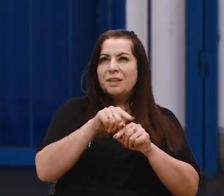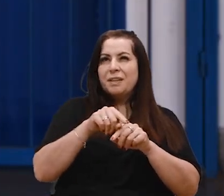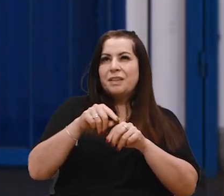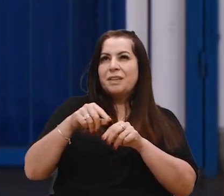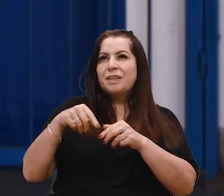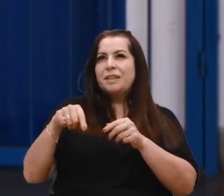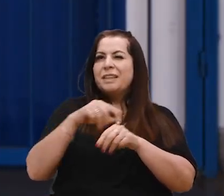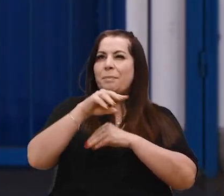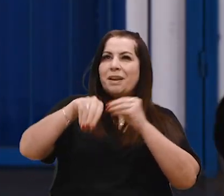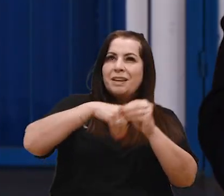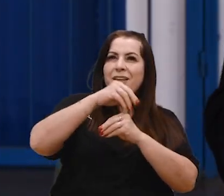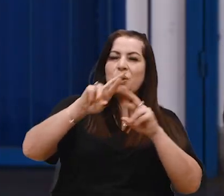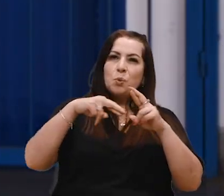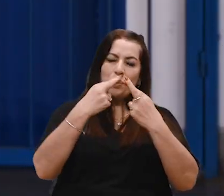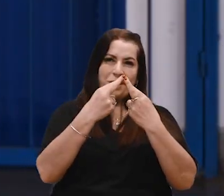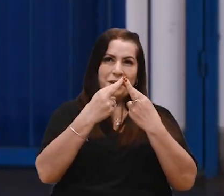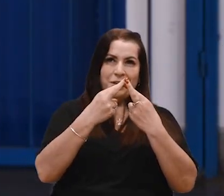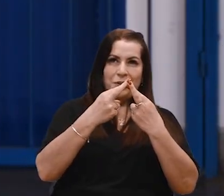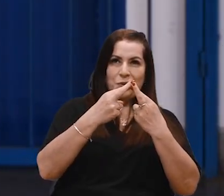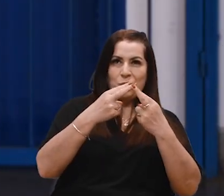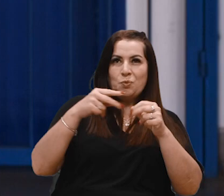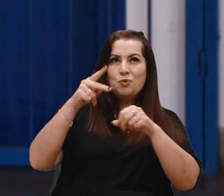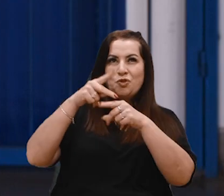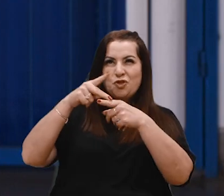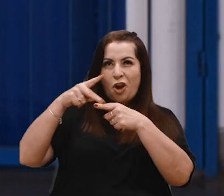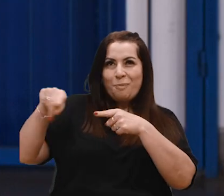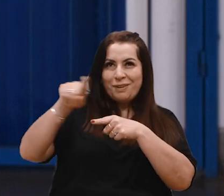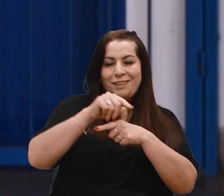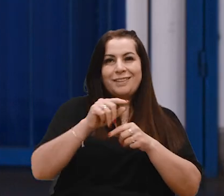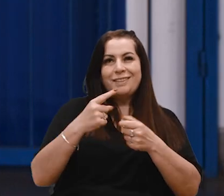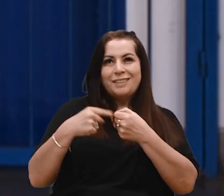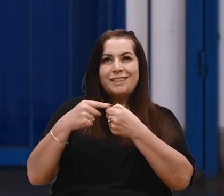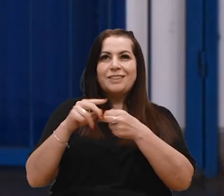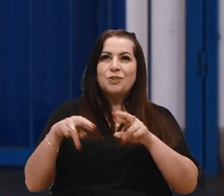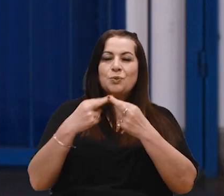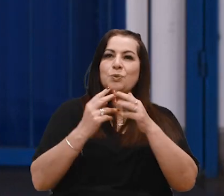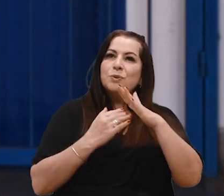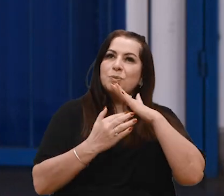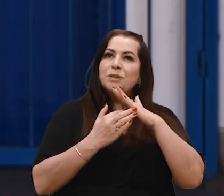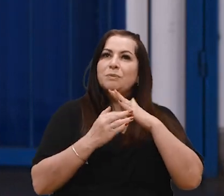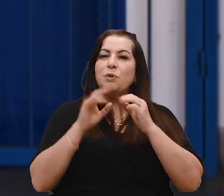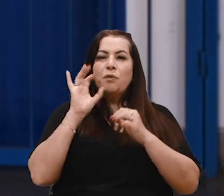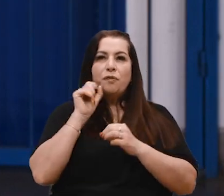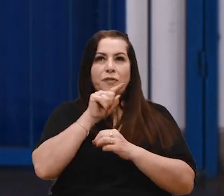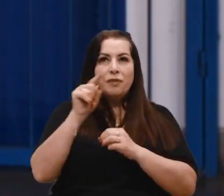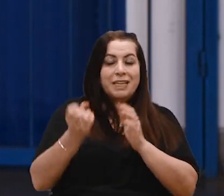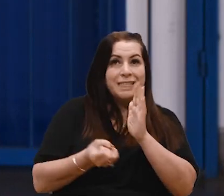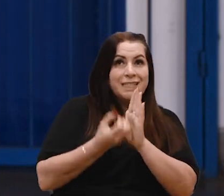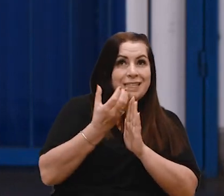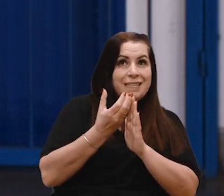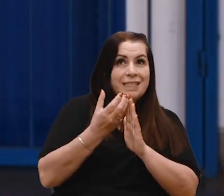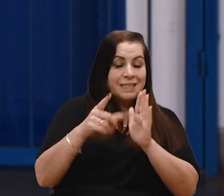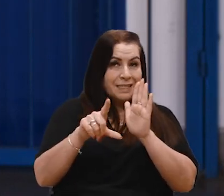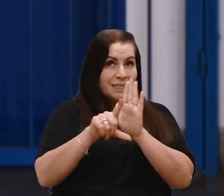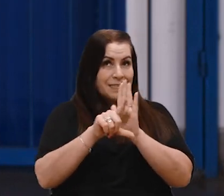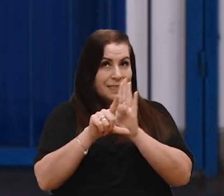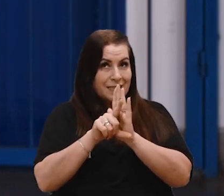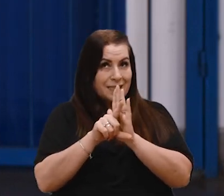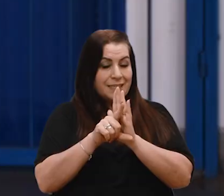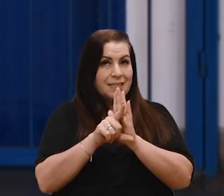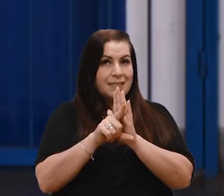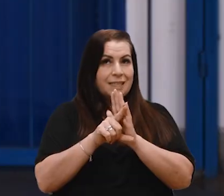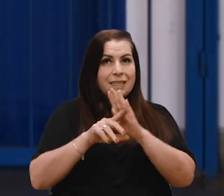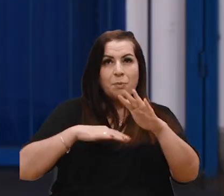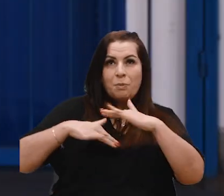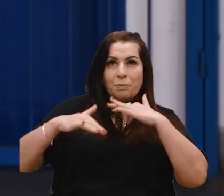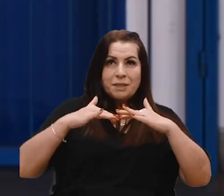de um shopping na cidade e que reuniu, né, os imigrantes. E a gente vai ouvi-lo por conta da criação dessa